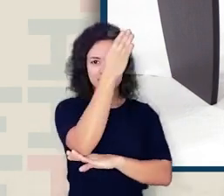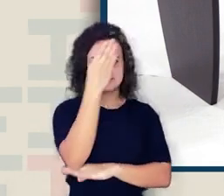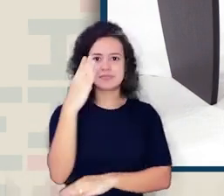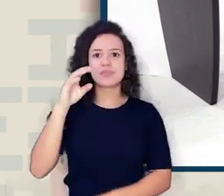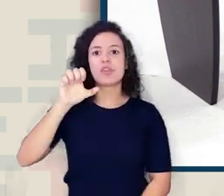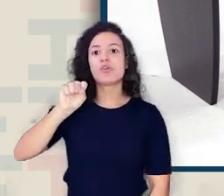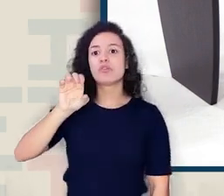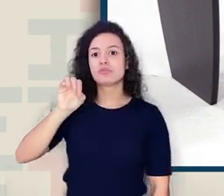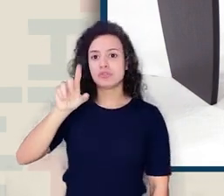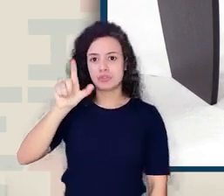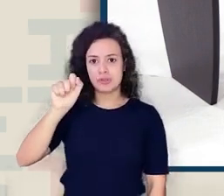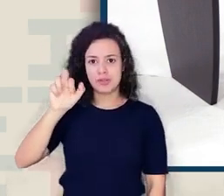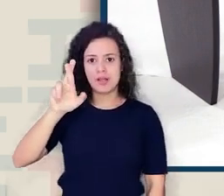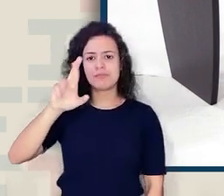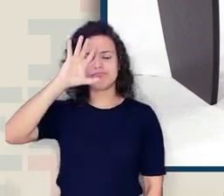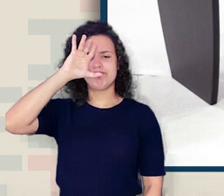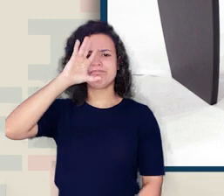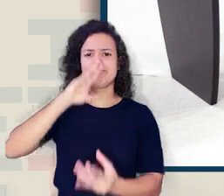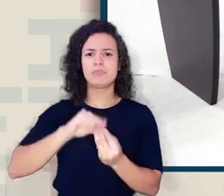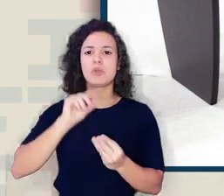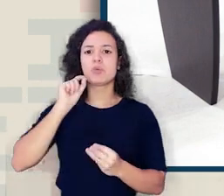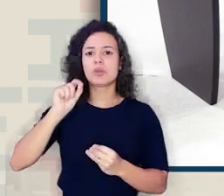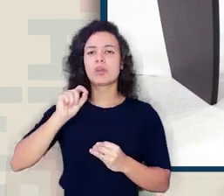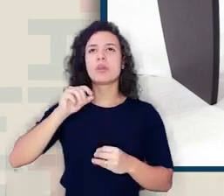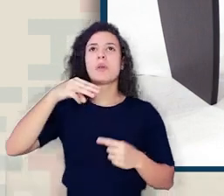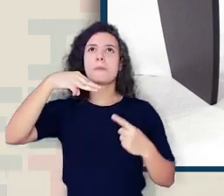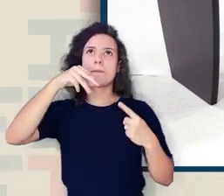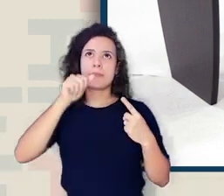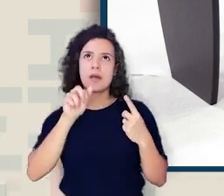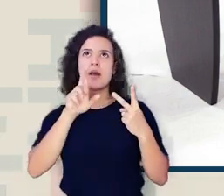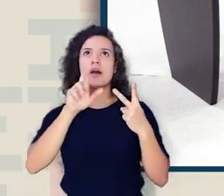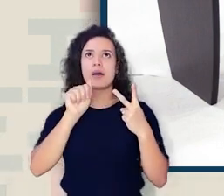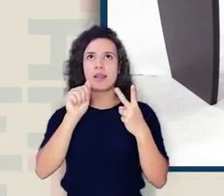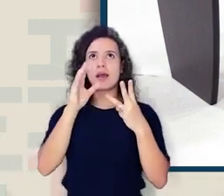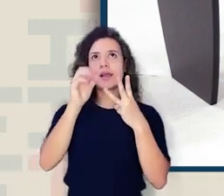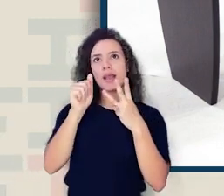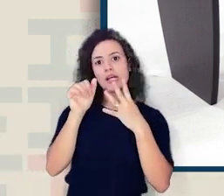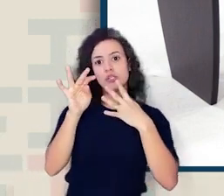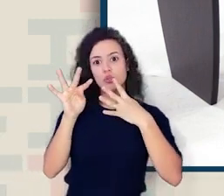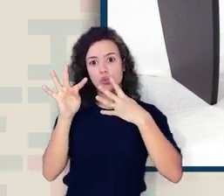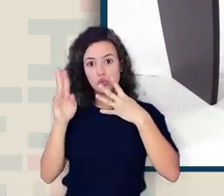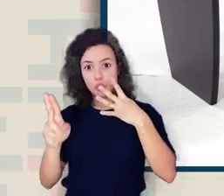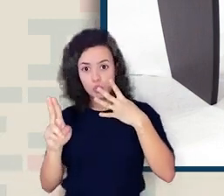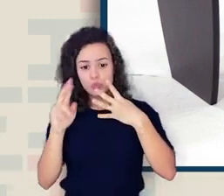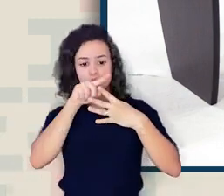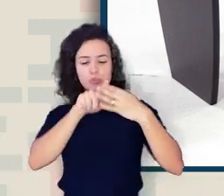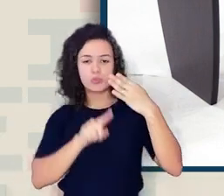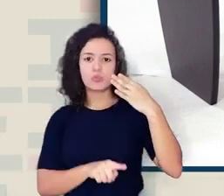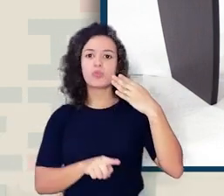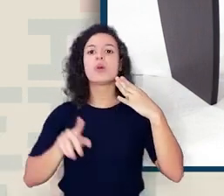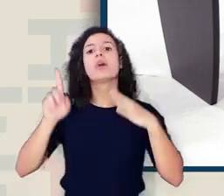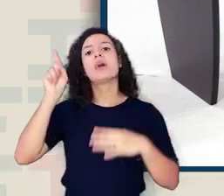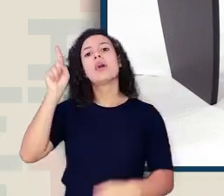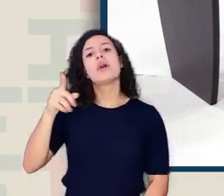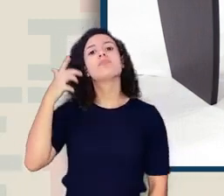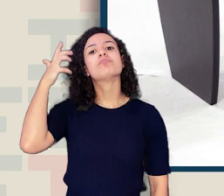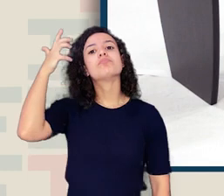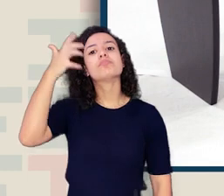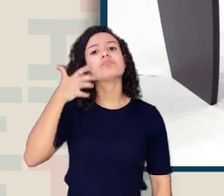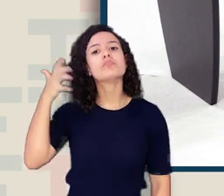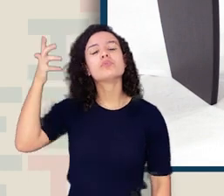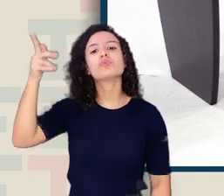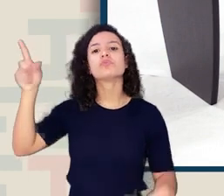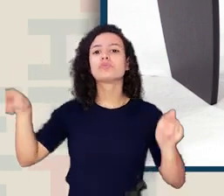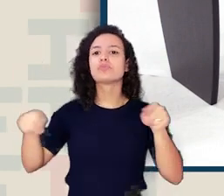regentes do Maracatu Solar, eu posso entender que esse maracatu é uma célula que